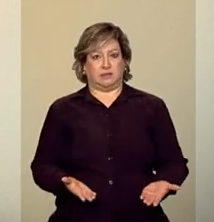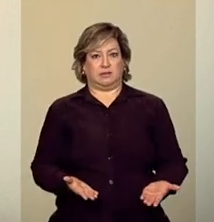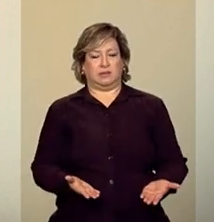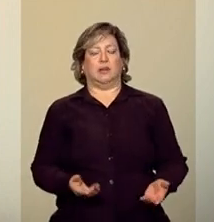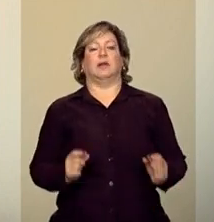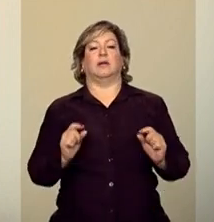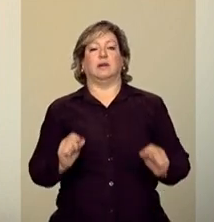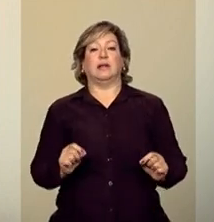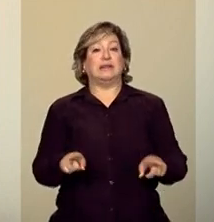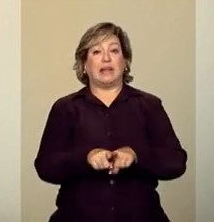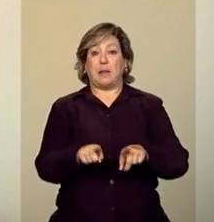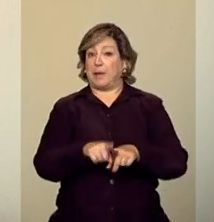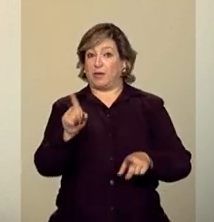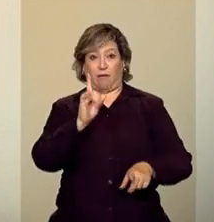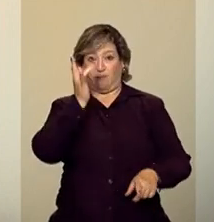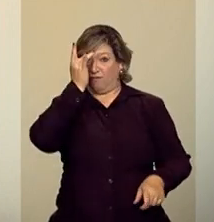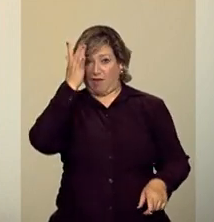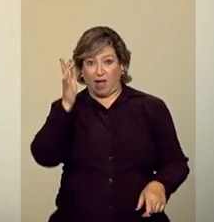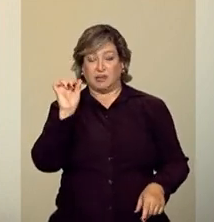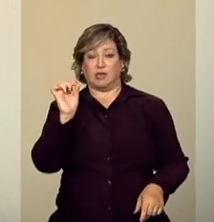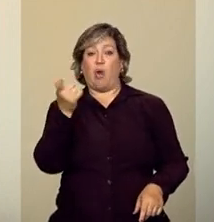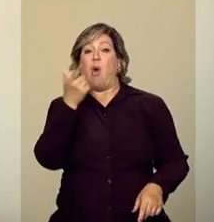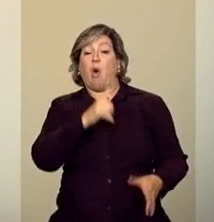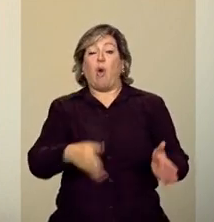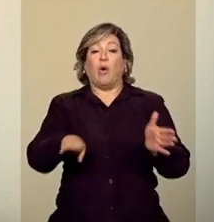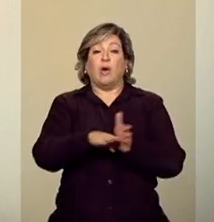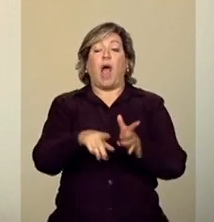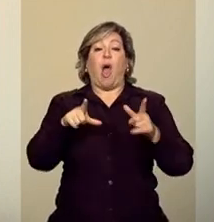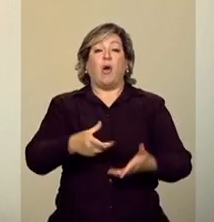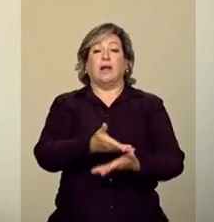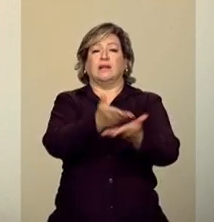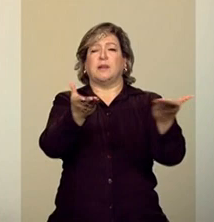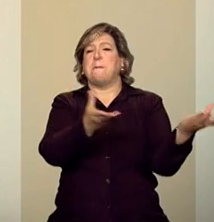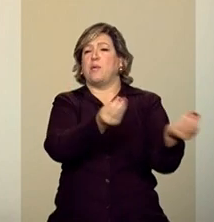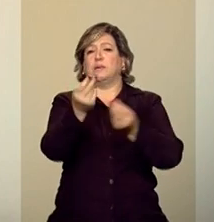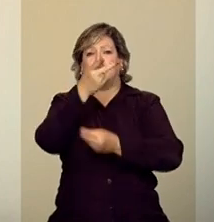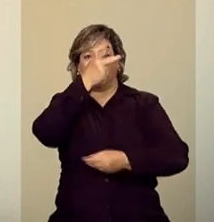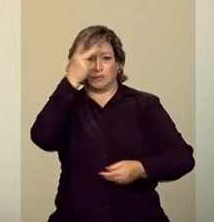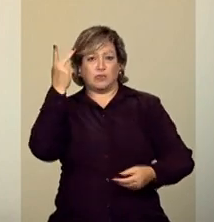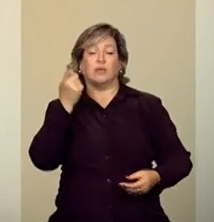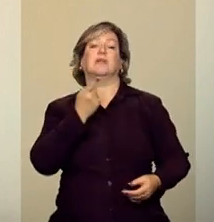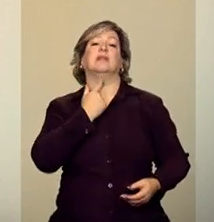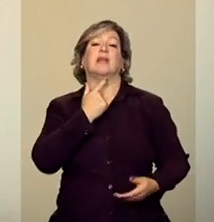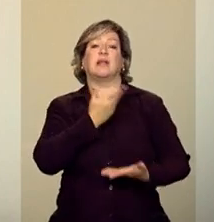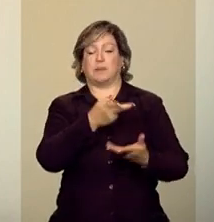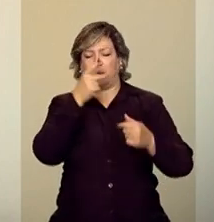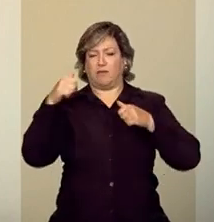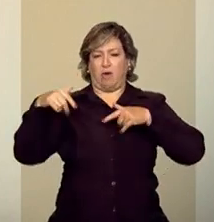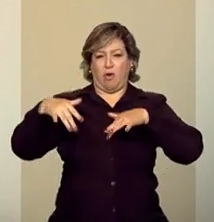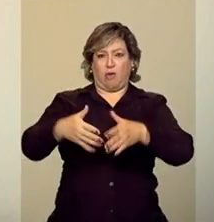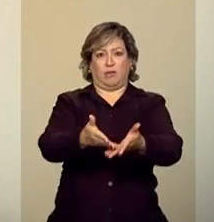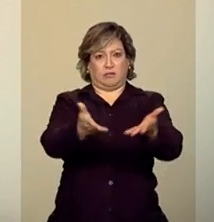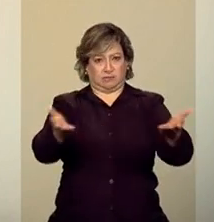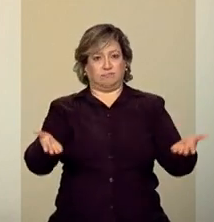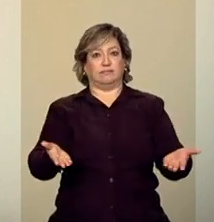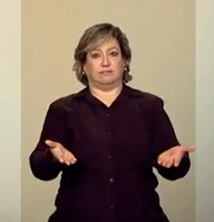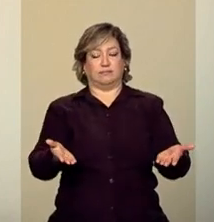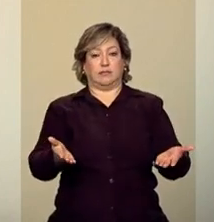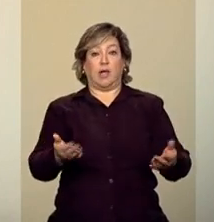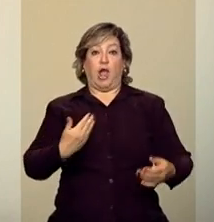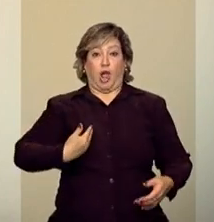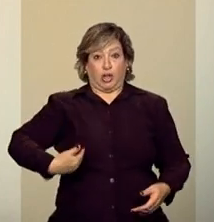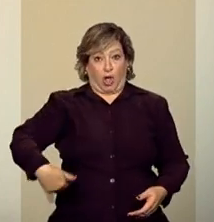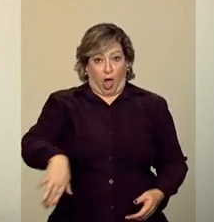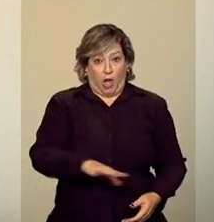também não é fácil chegar onde desejam muitos dos que foram às ruas. Só